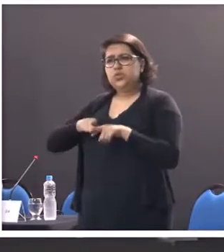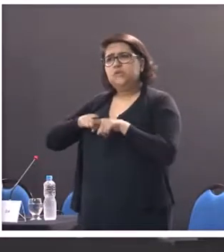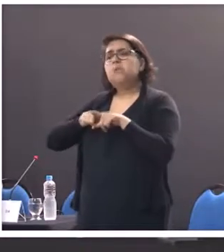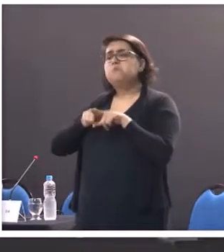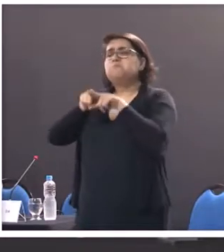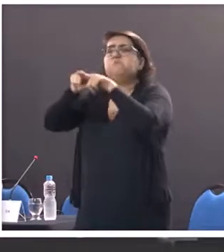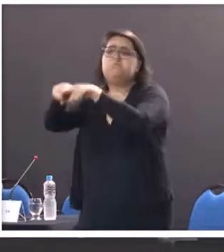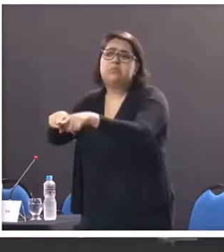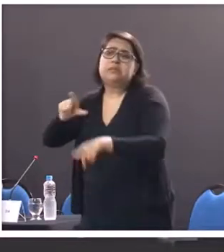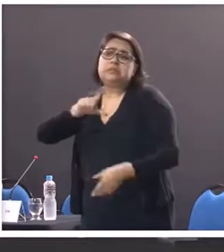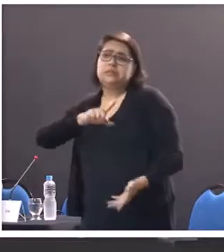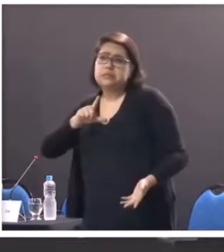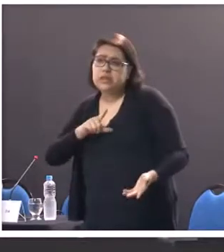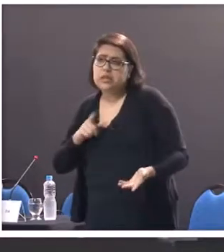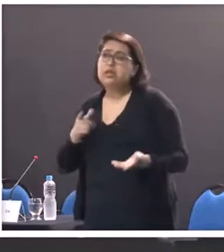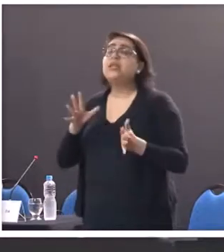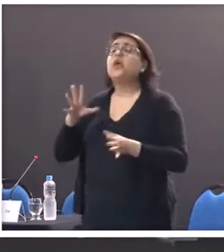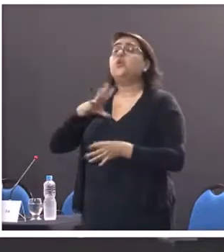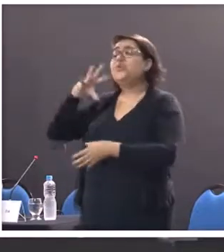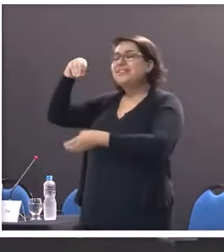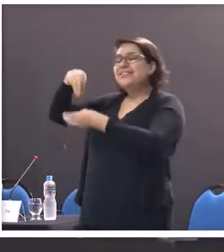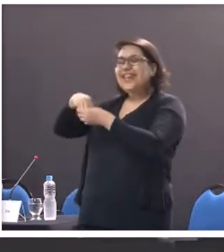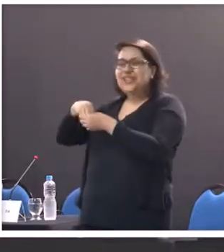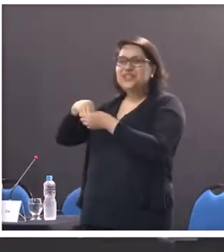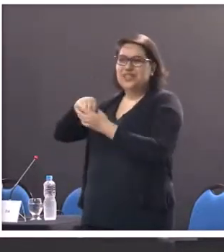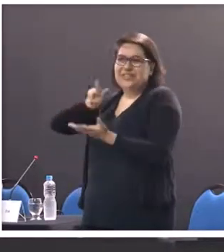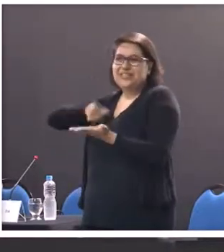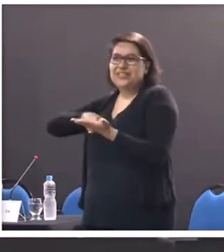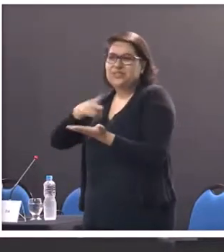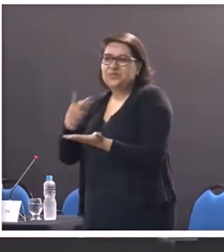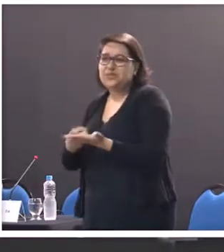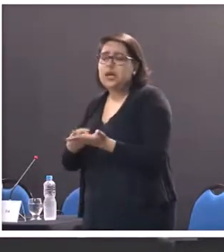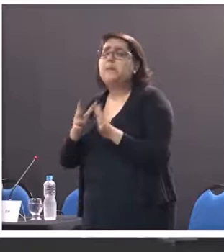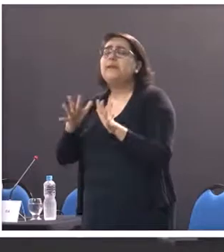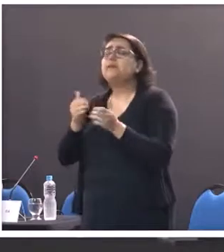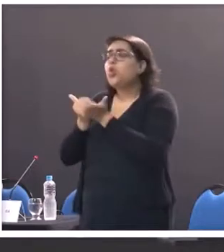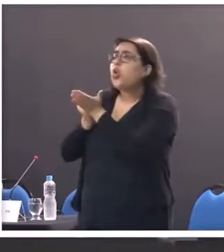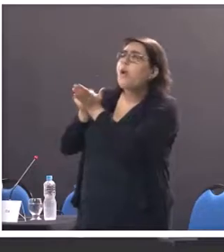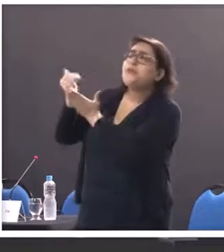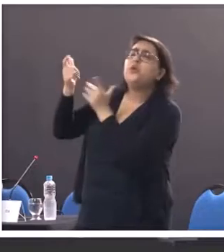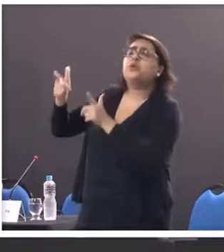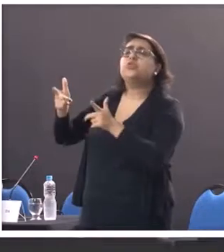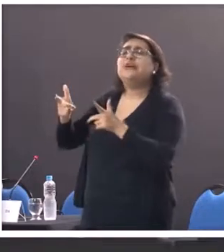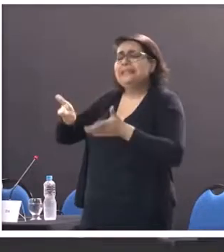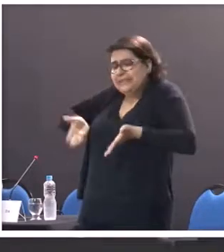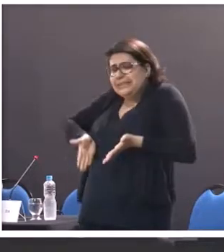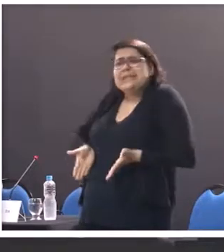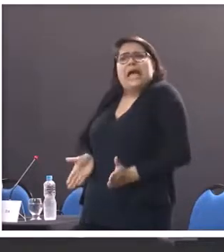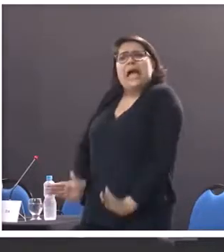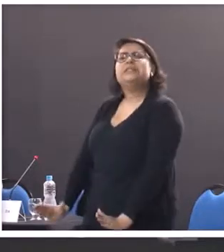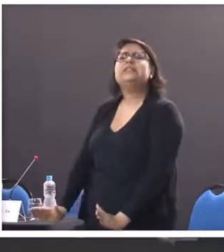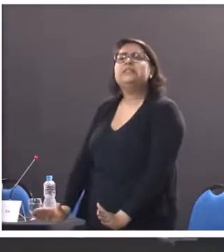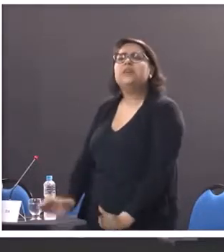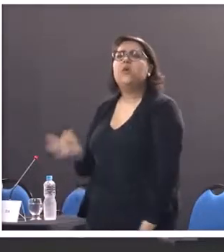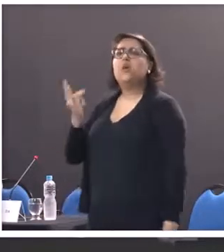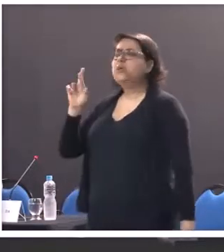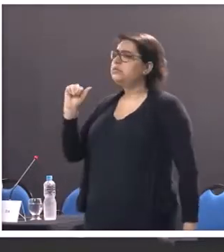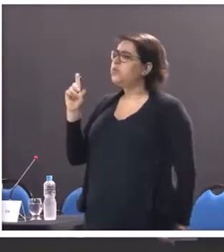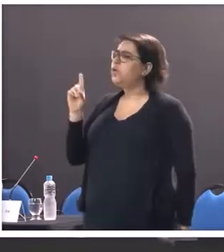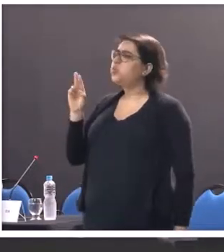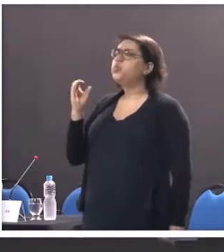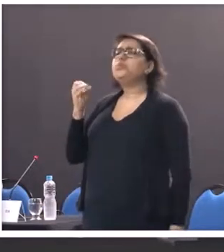simultânea, tudo isso nasce dentro da tradução, mas onde começa isso tudo? Onde nasce a tradução? Da onde